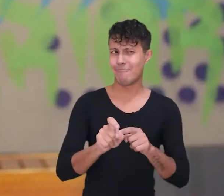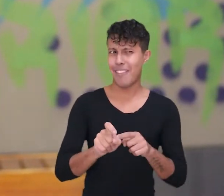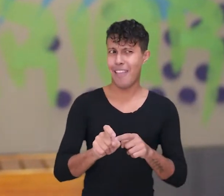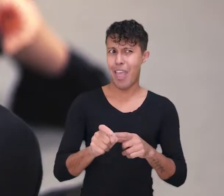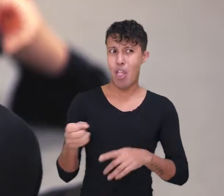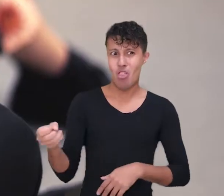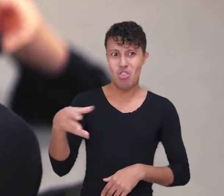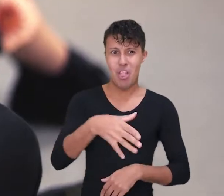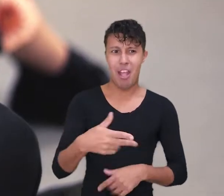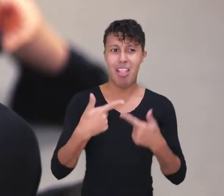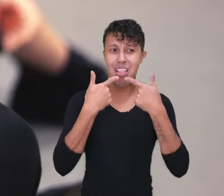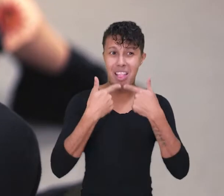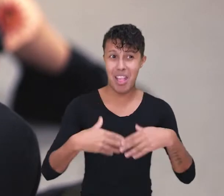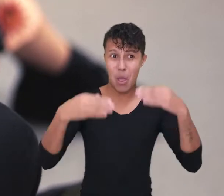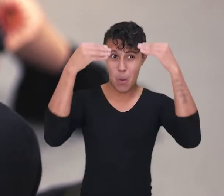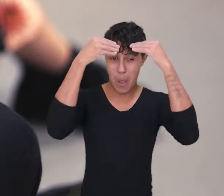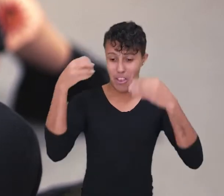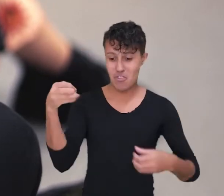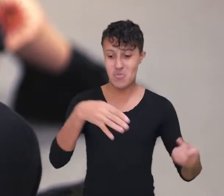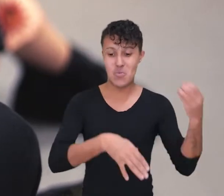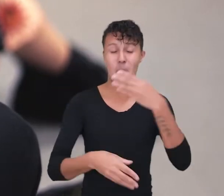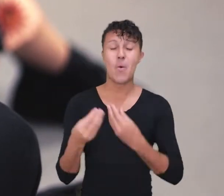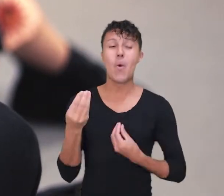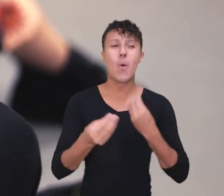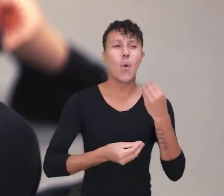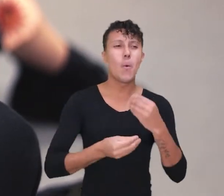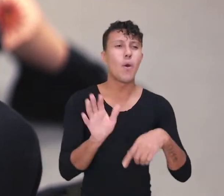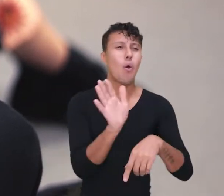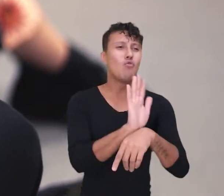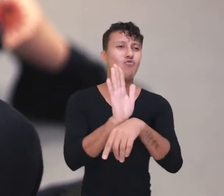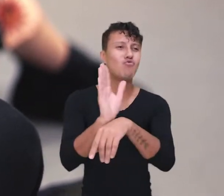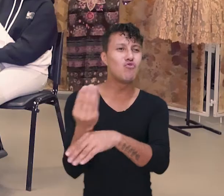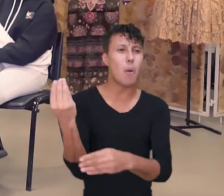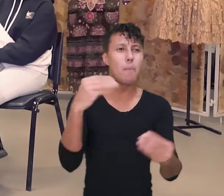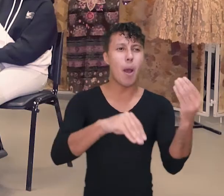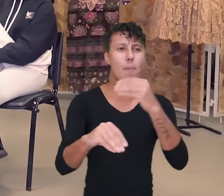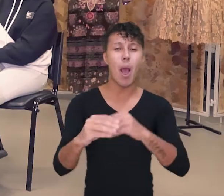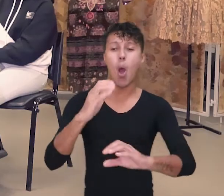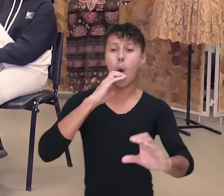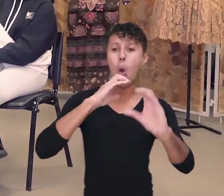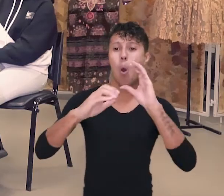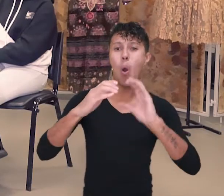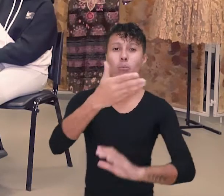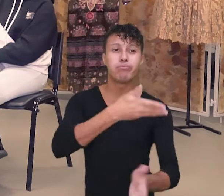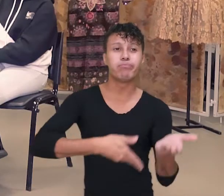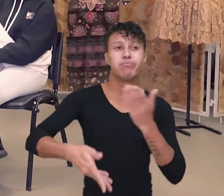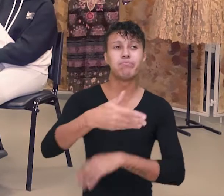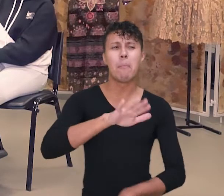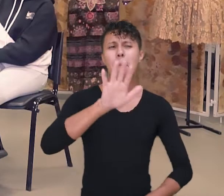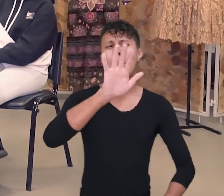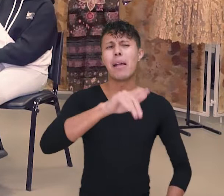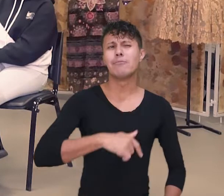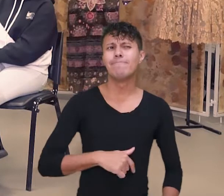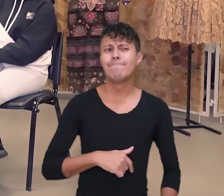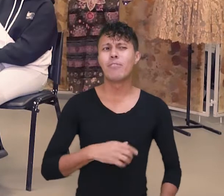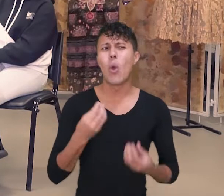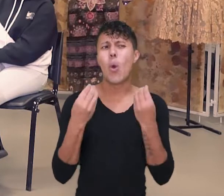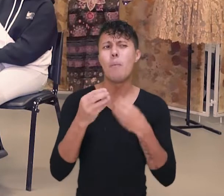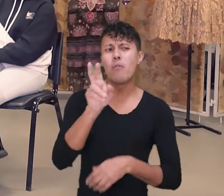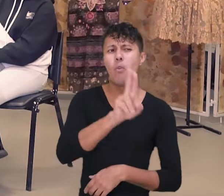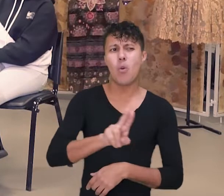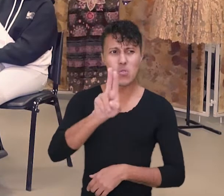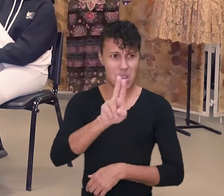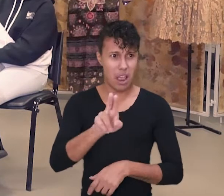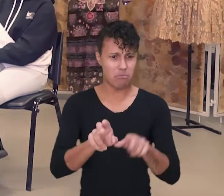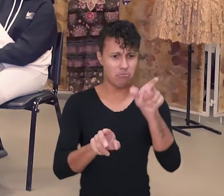uma linguagem, quase que uma linguagem nova de vídeo, de comunicação. Mas aí, como usar